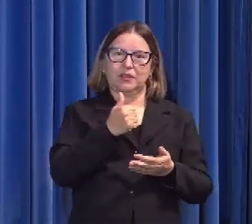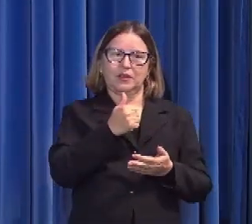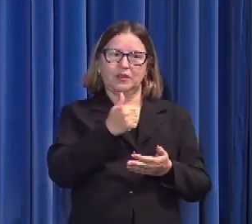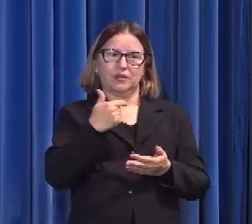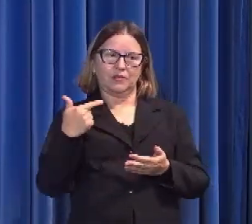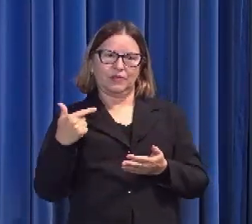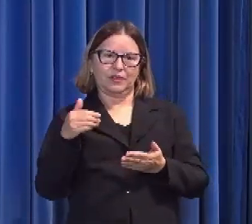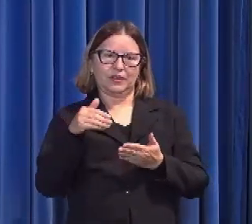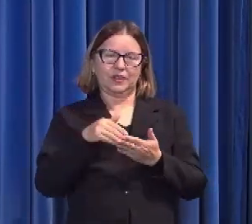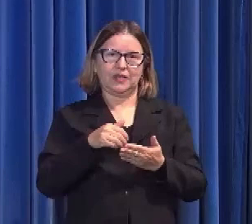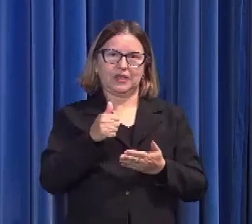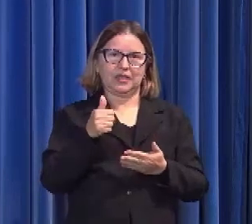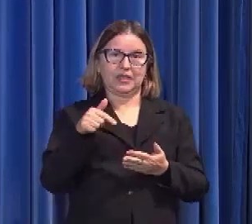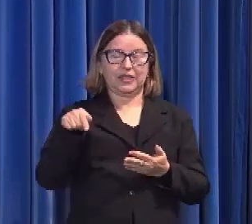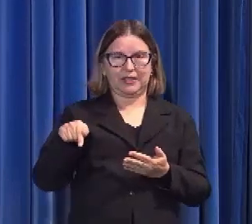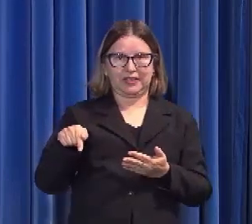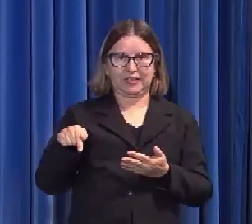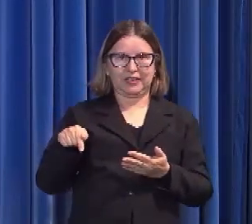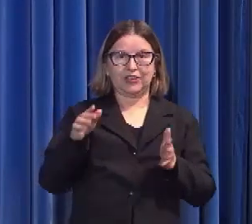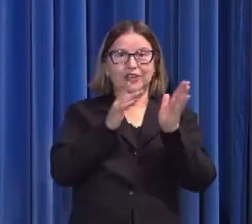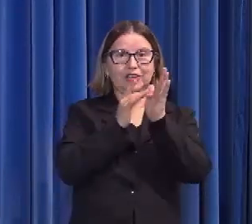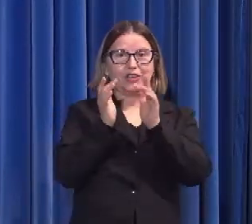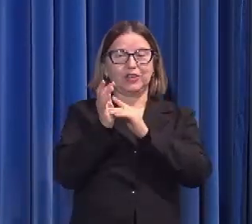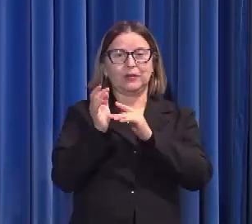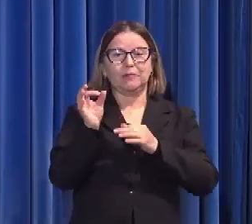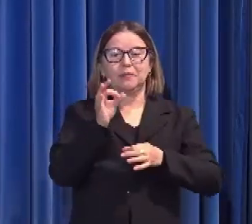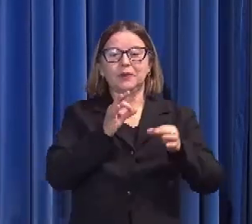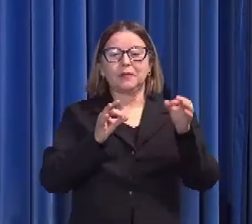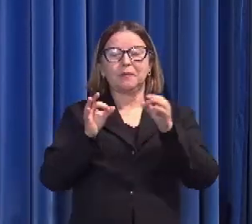prepara os seus discípulos para partida